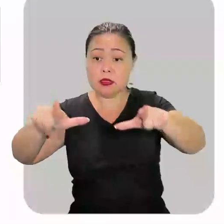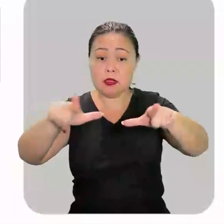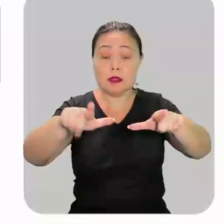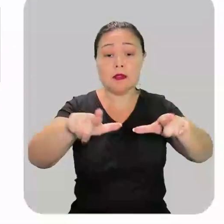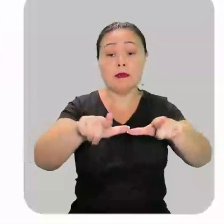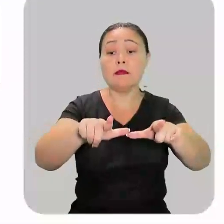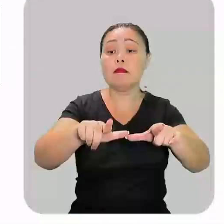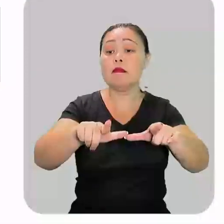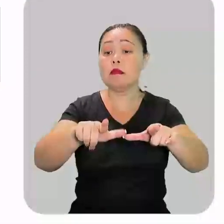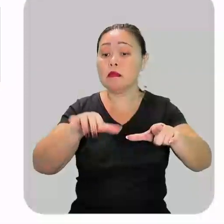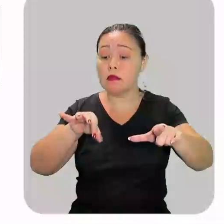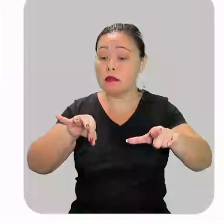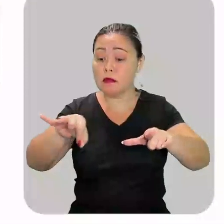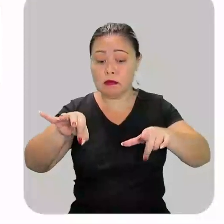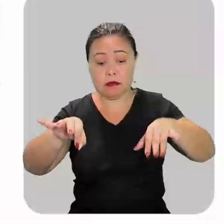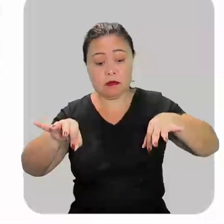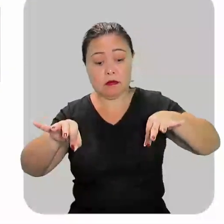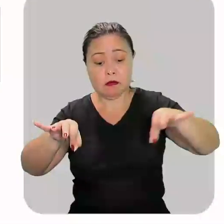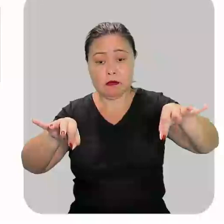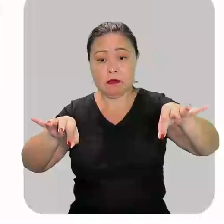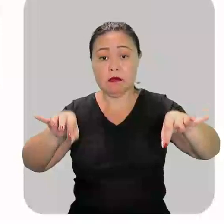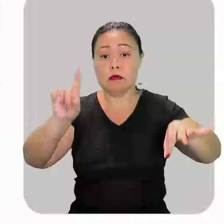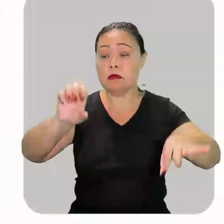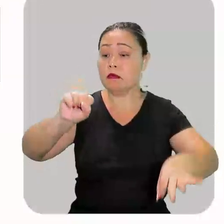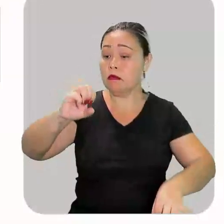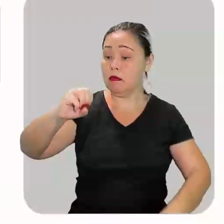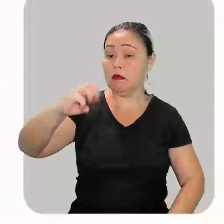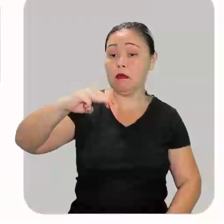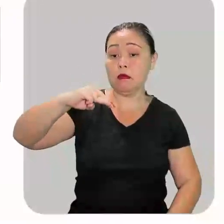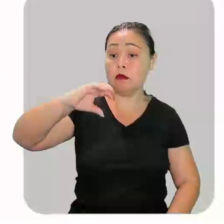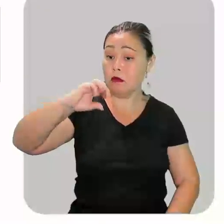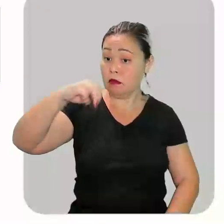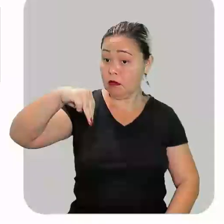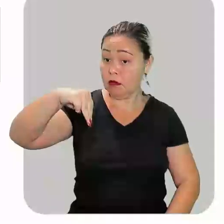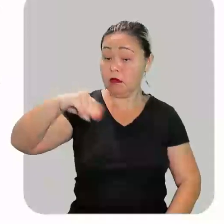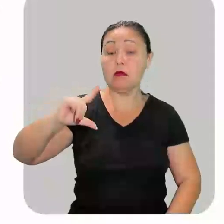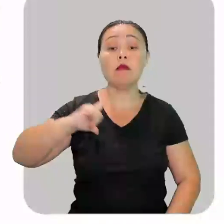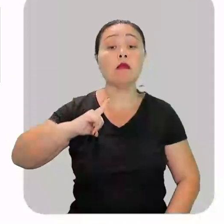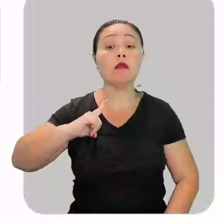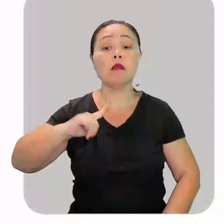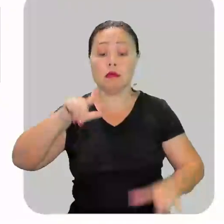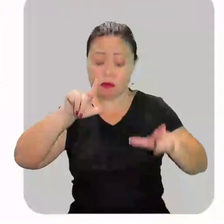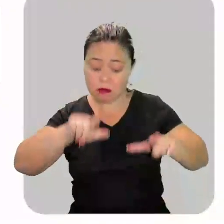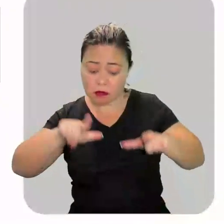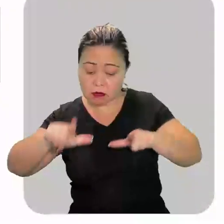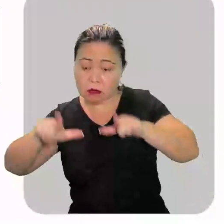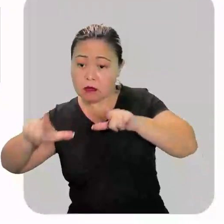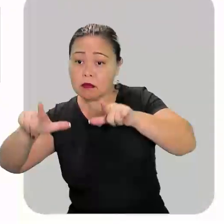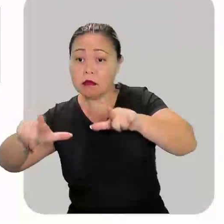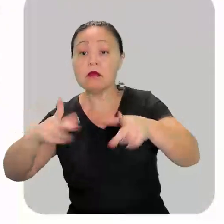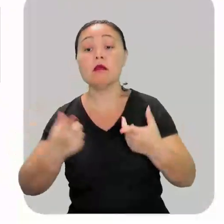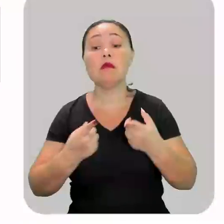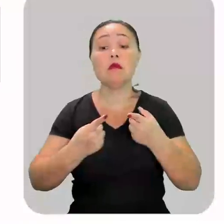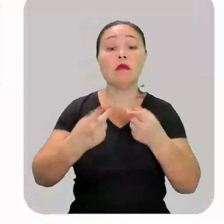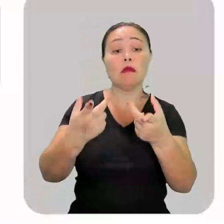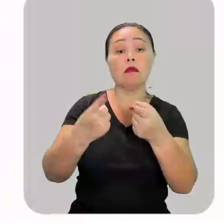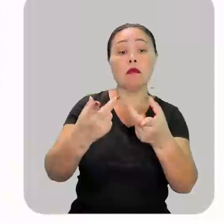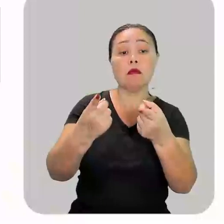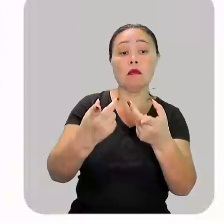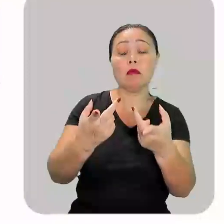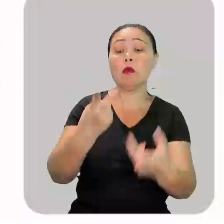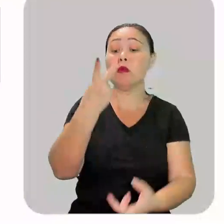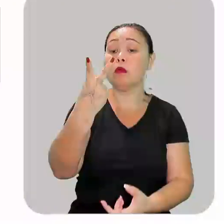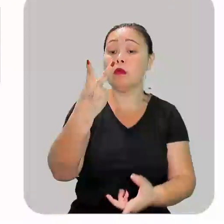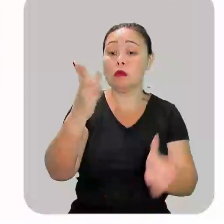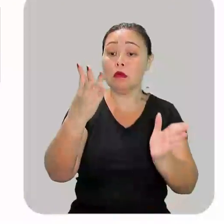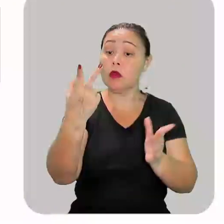quadrado, com lado medindo 80 centímetros. Esse porcelanato é vendido em 2